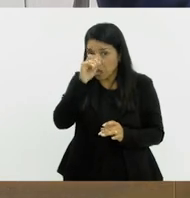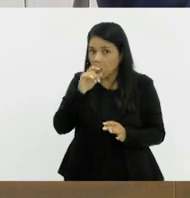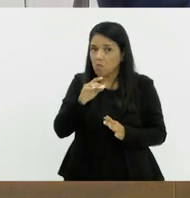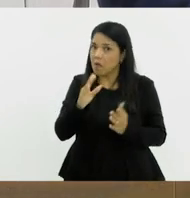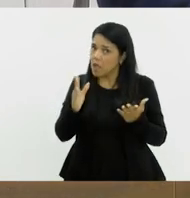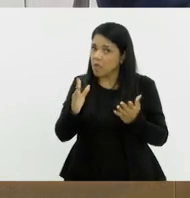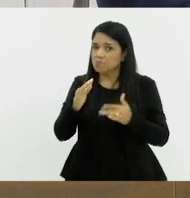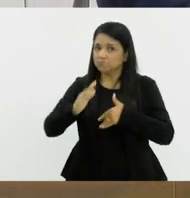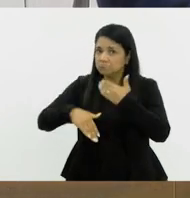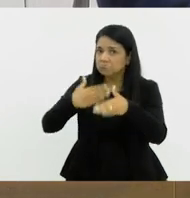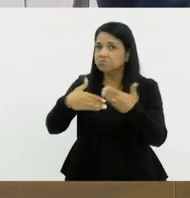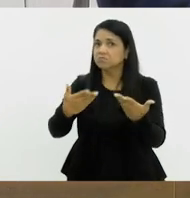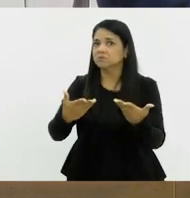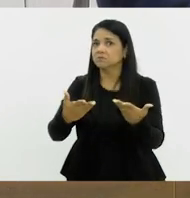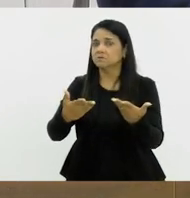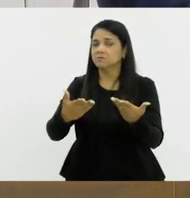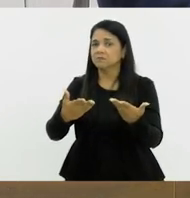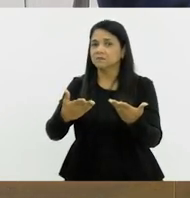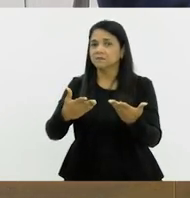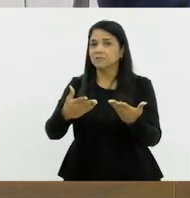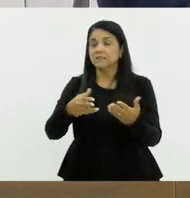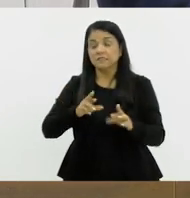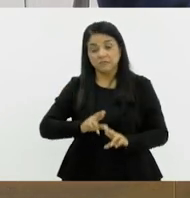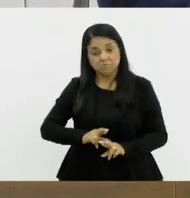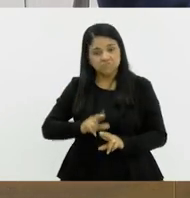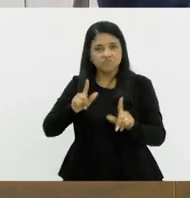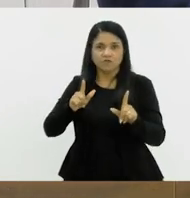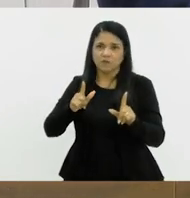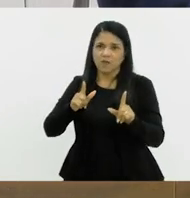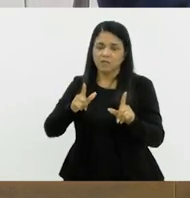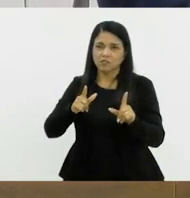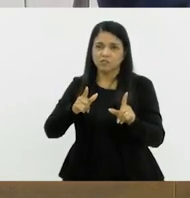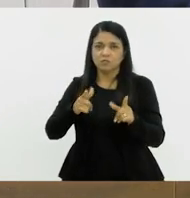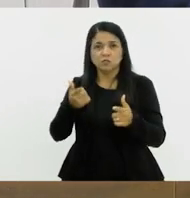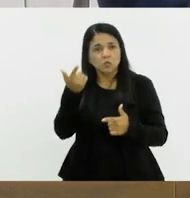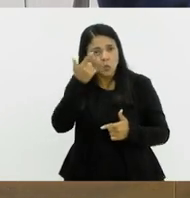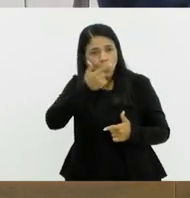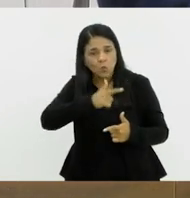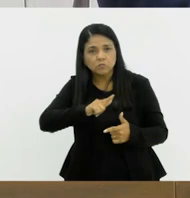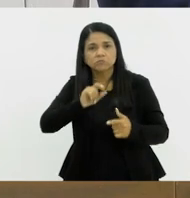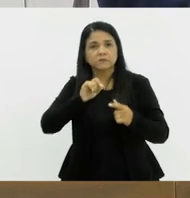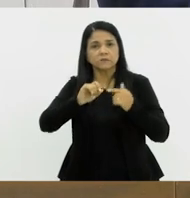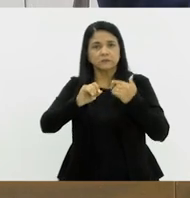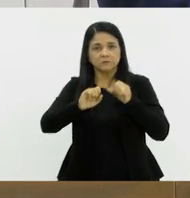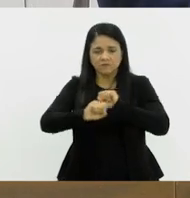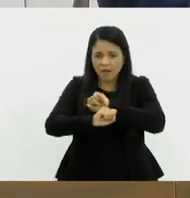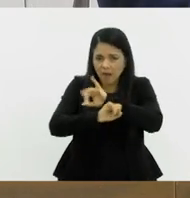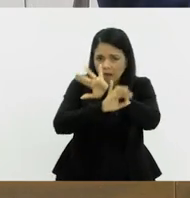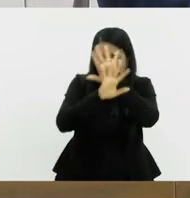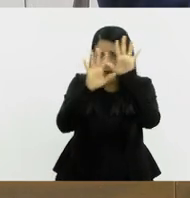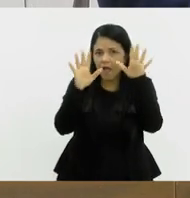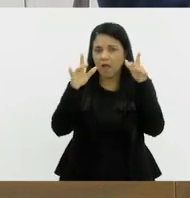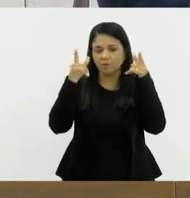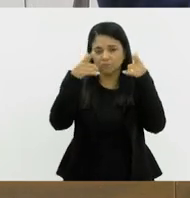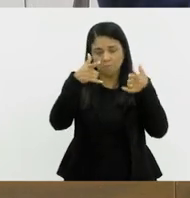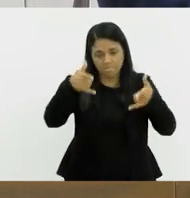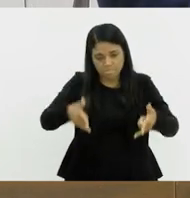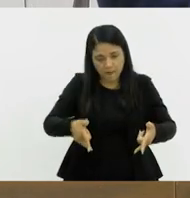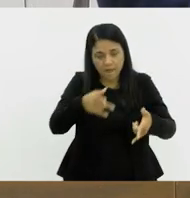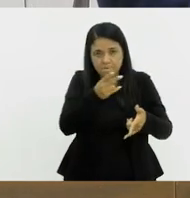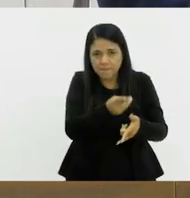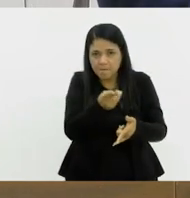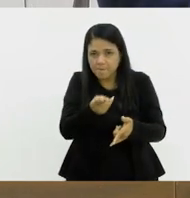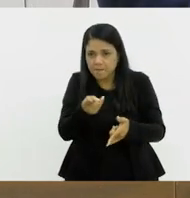E mesmo que não seja, se a gente conseguir chegar a uma clareza de quais são os leitos de internação